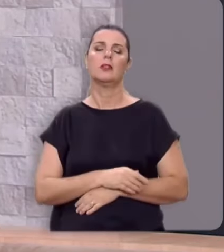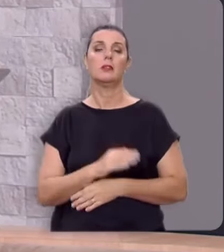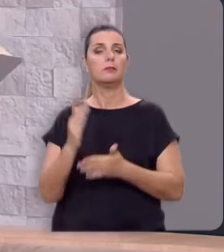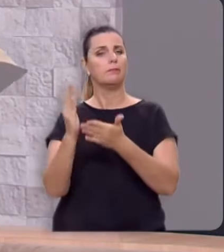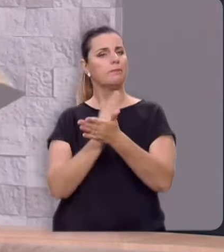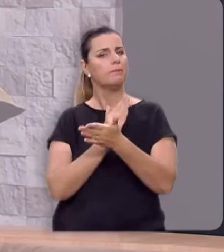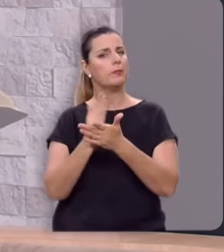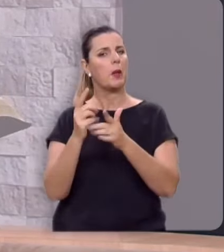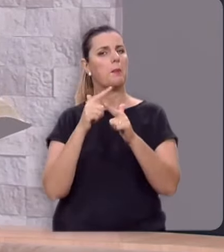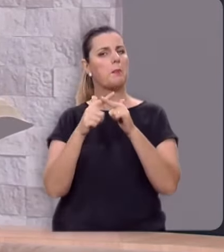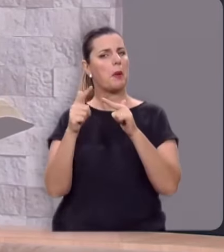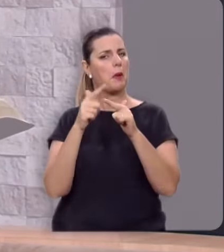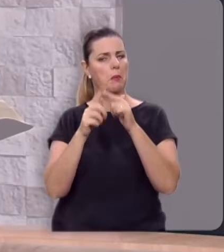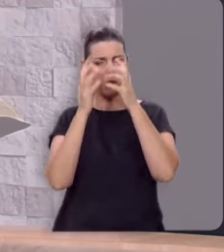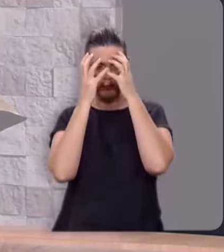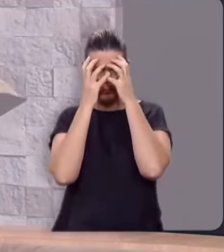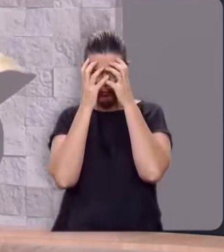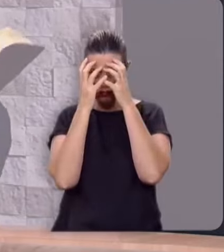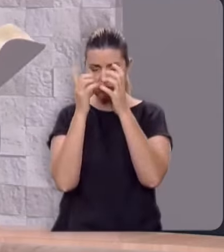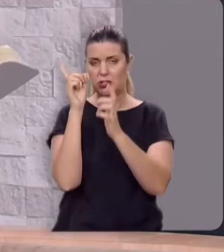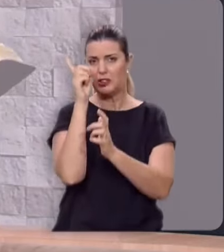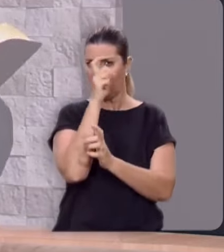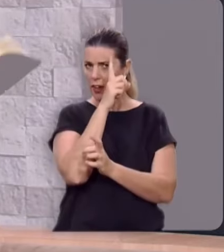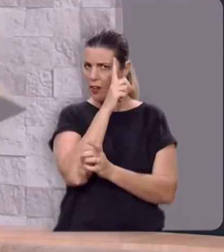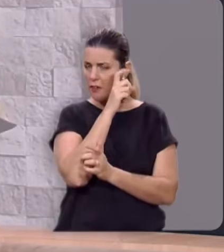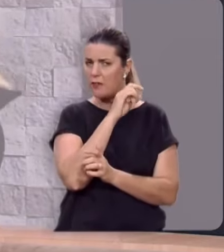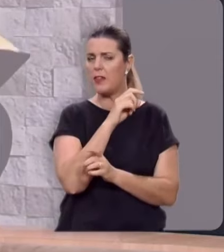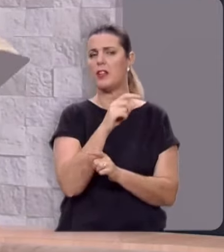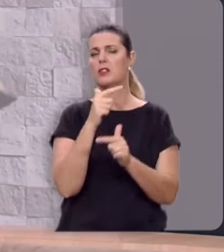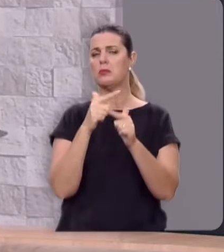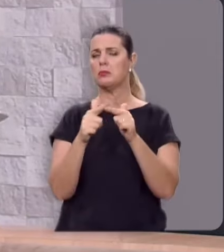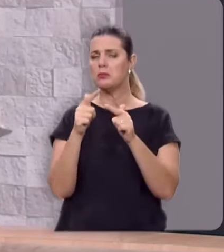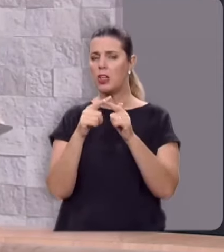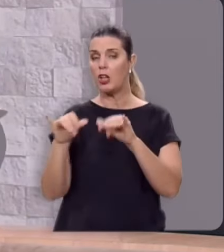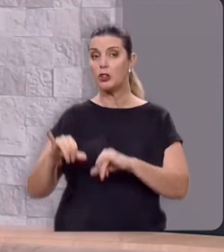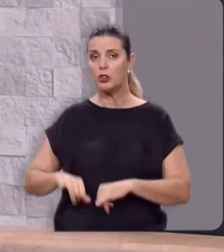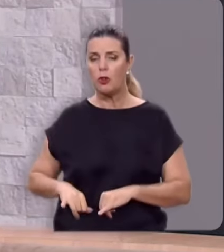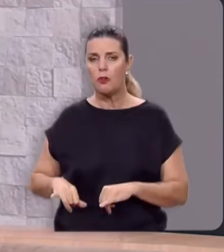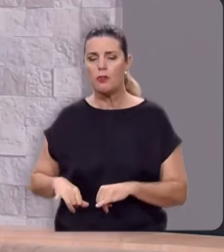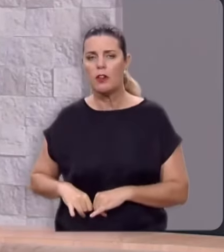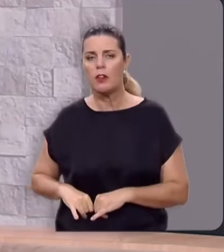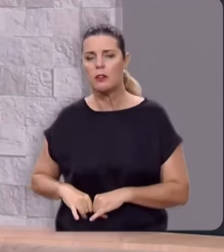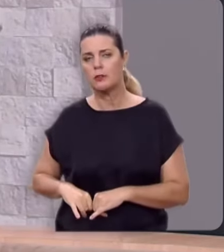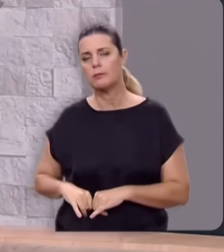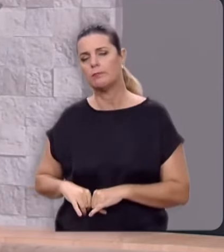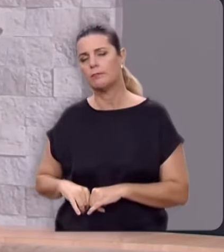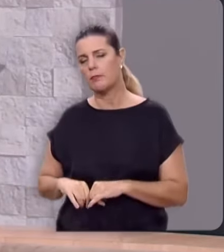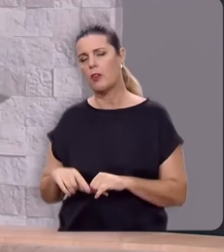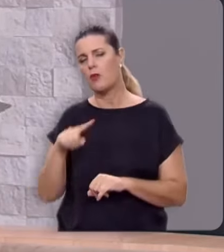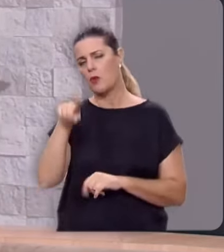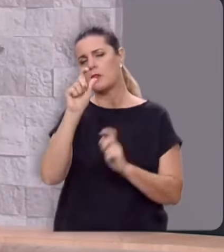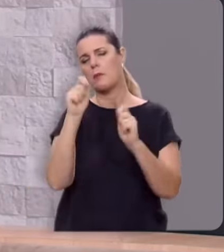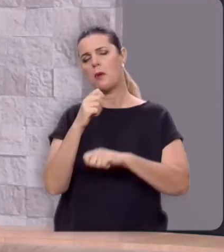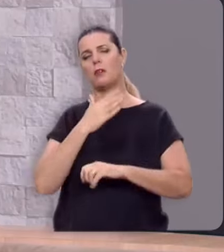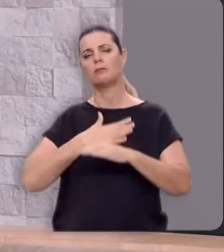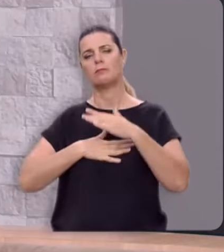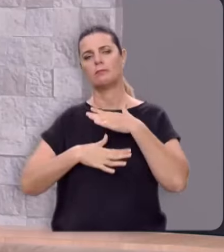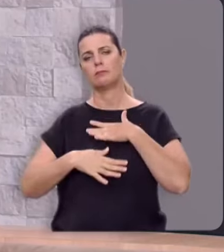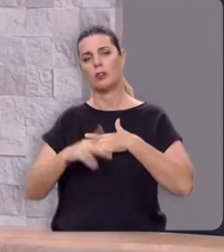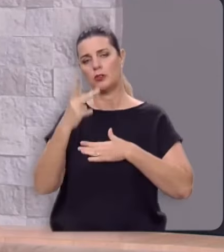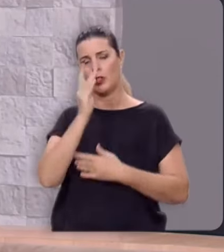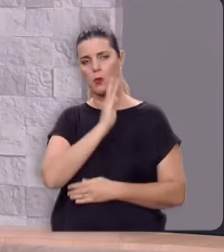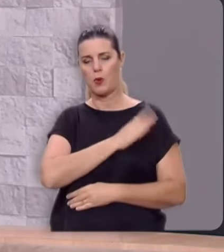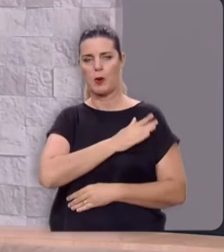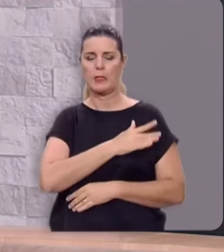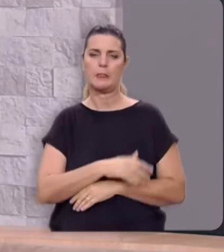mais trevosa que seja a noite, por mais revolto que esteja o mar, você pode acalmar o seu